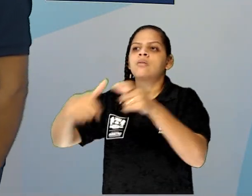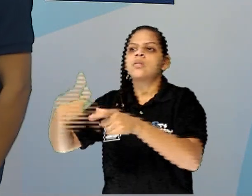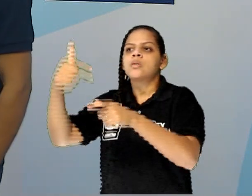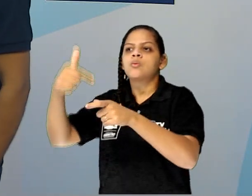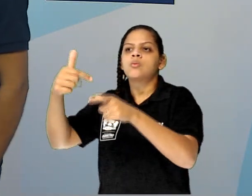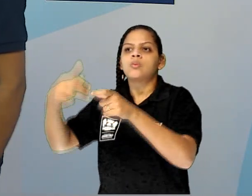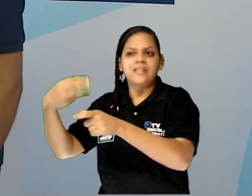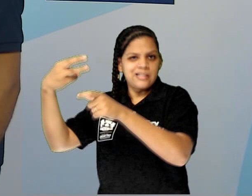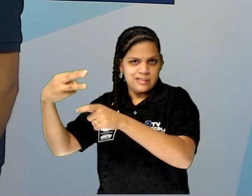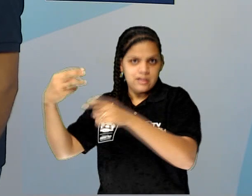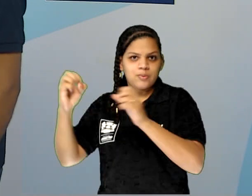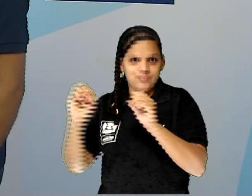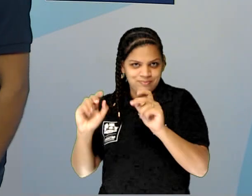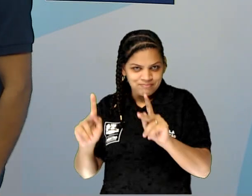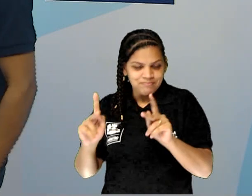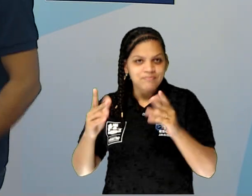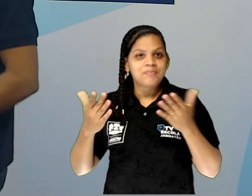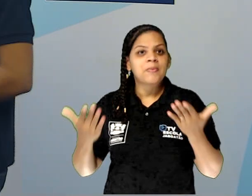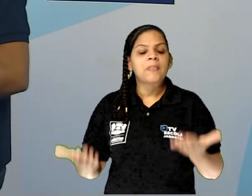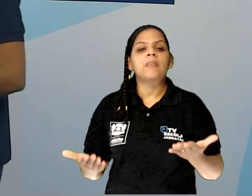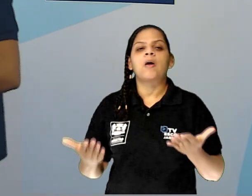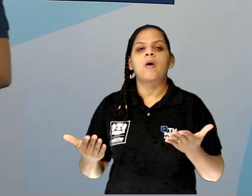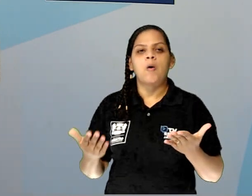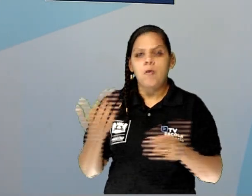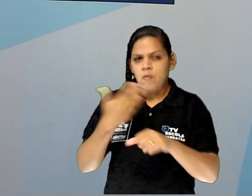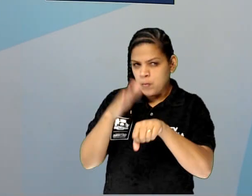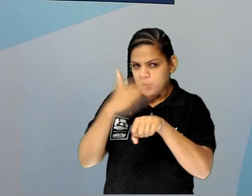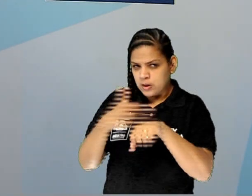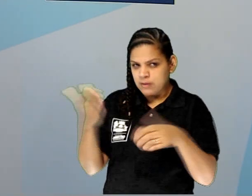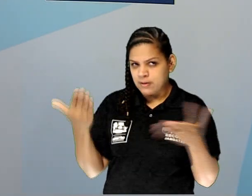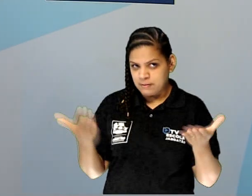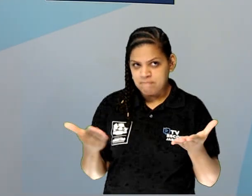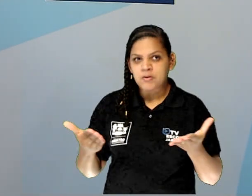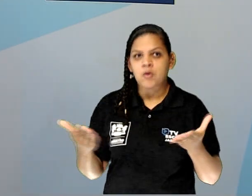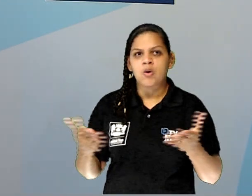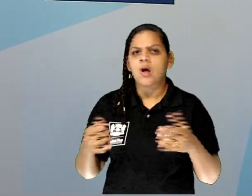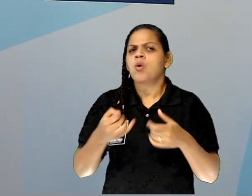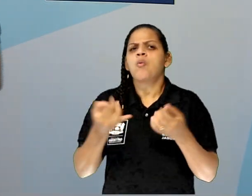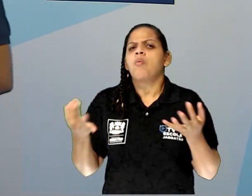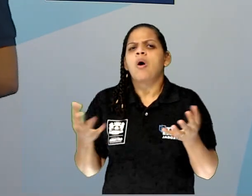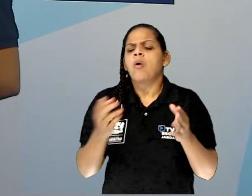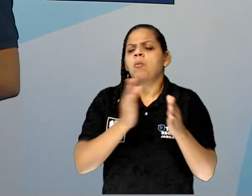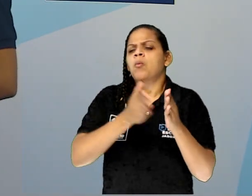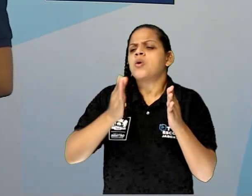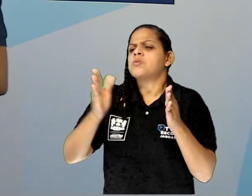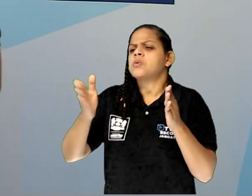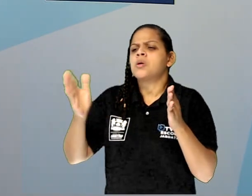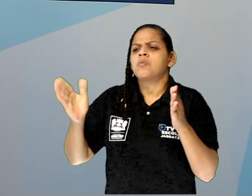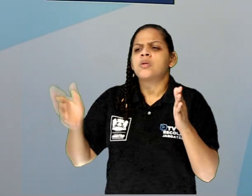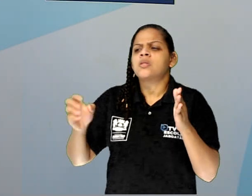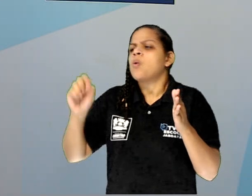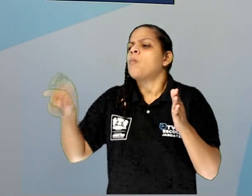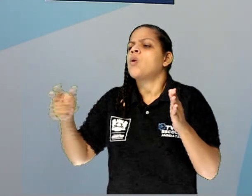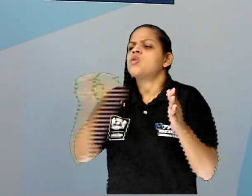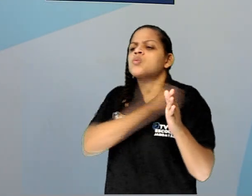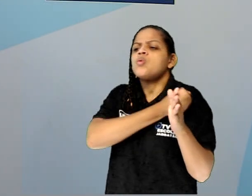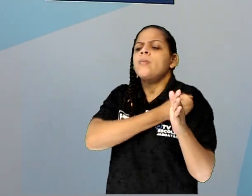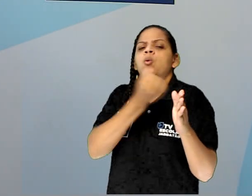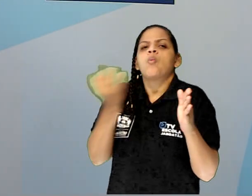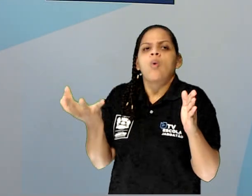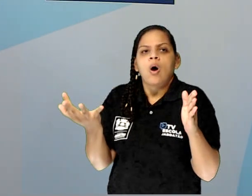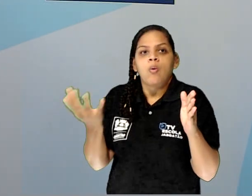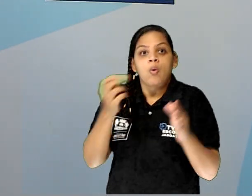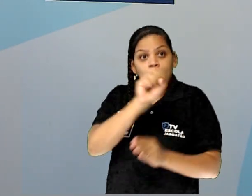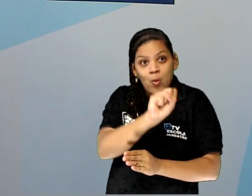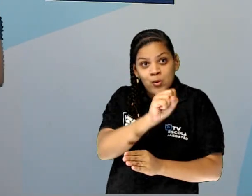recursivas. Vamos treinar agora. Qual o próximo termo das sequências abaixo? Vejam, 8, 16 e